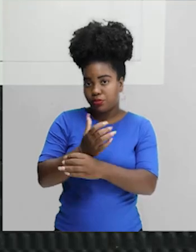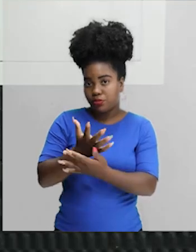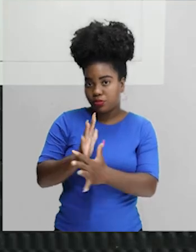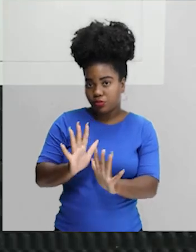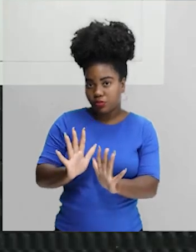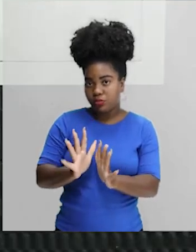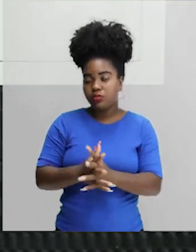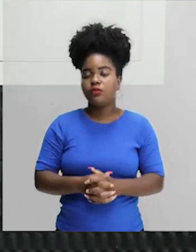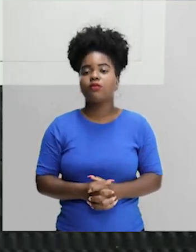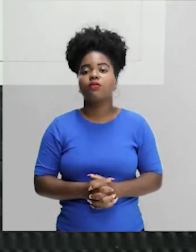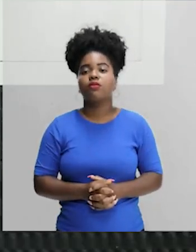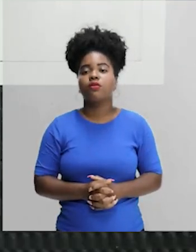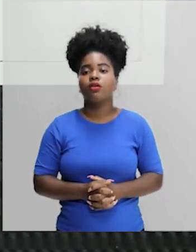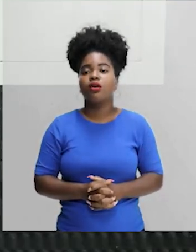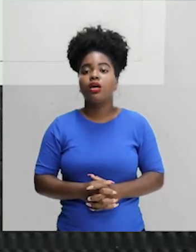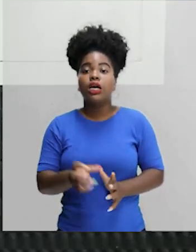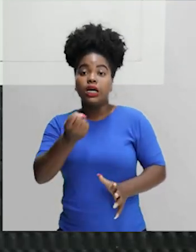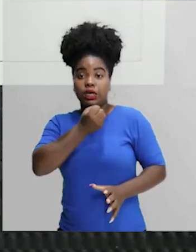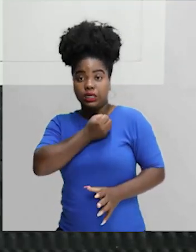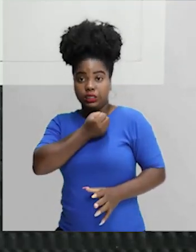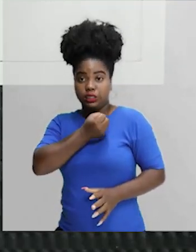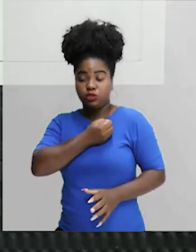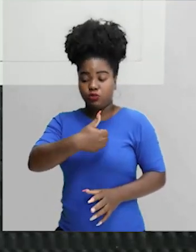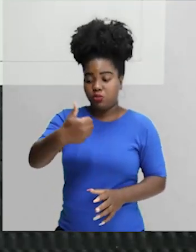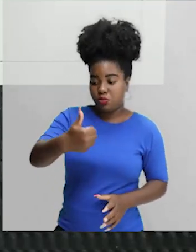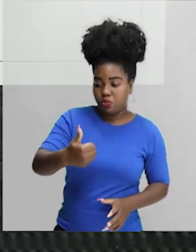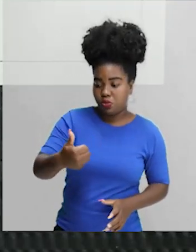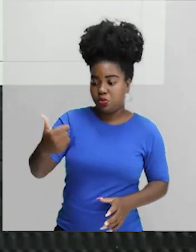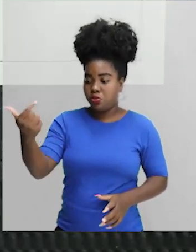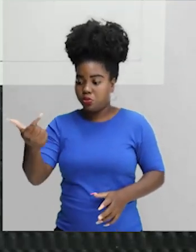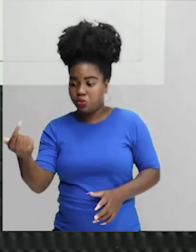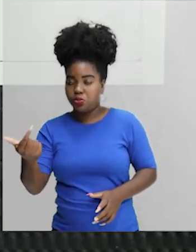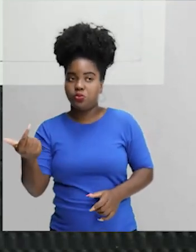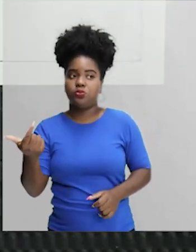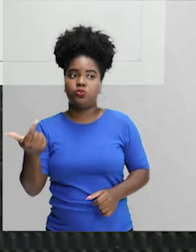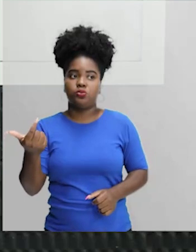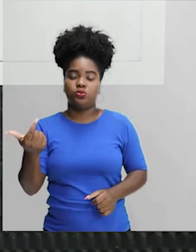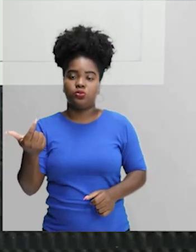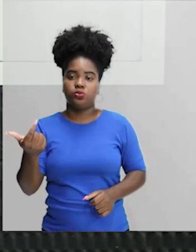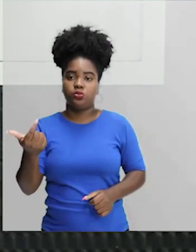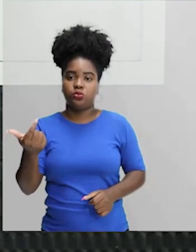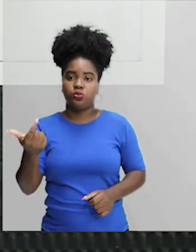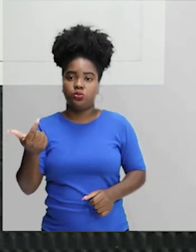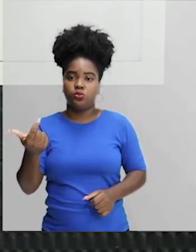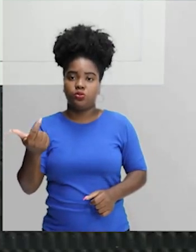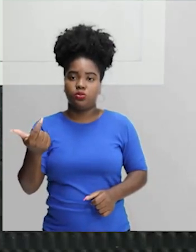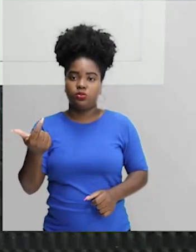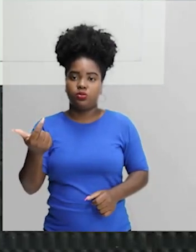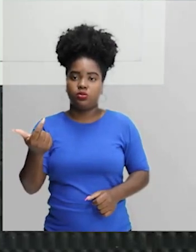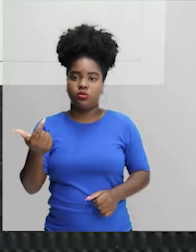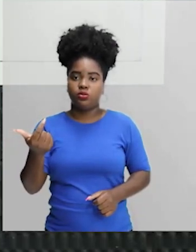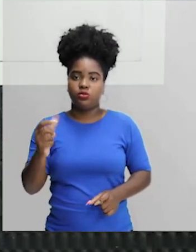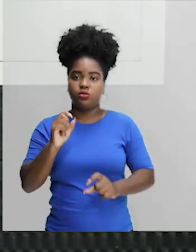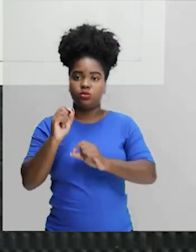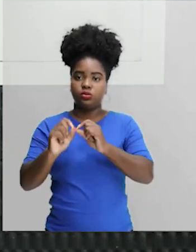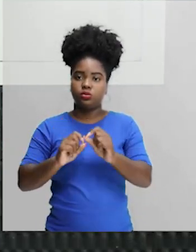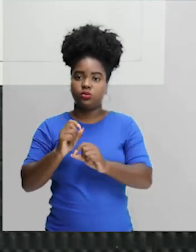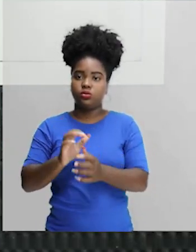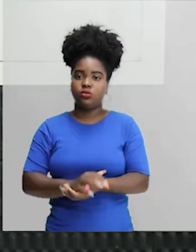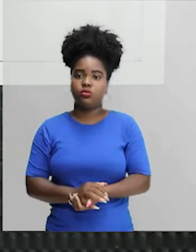Acabou. Esses elementos, o primeiro e o segundo, no caso aqui, ó, são os coeficientes